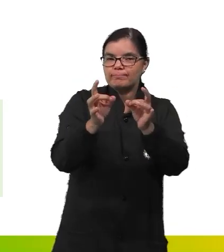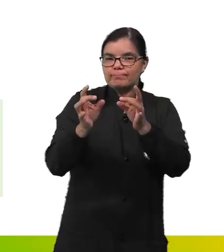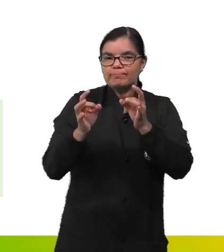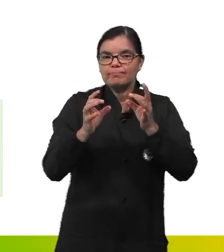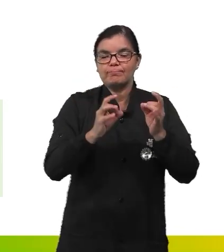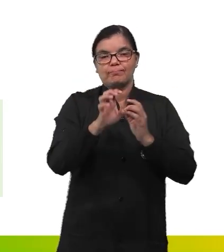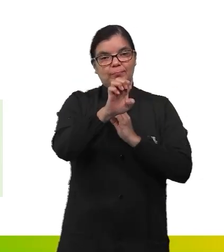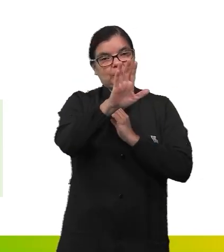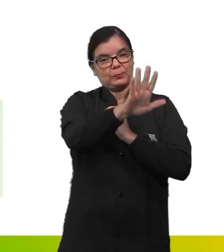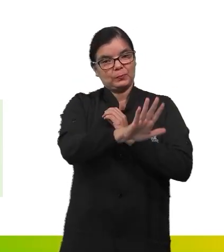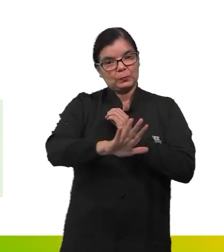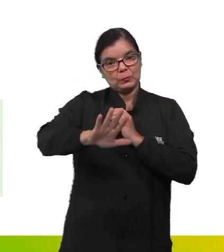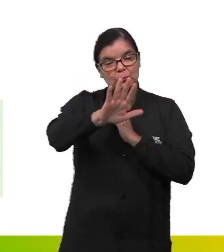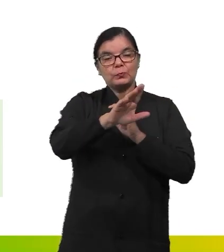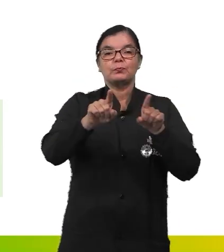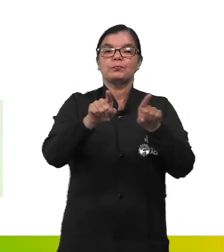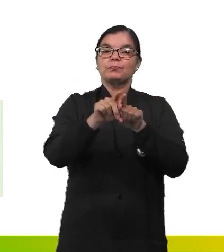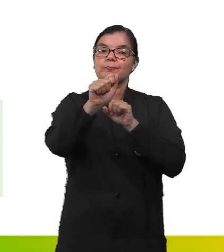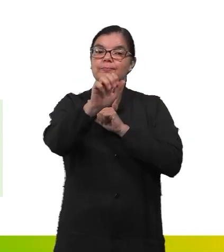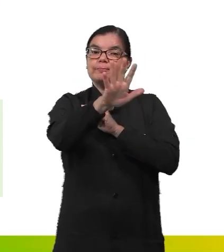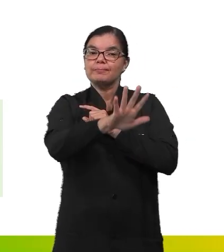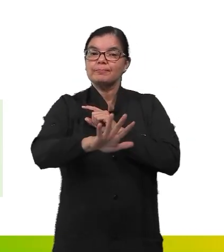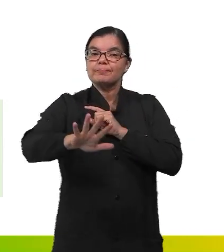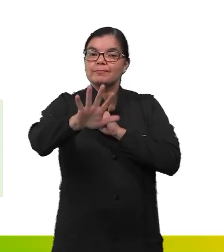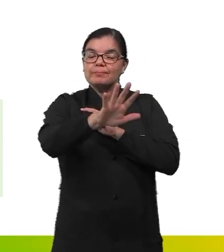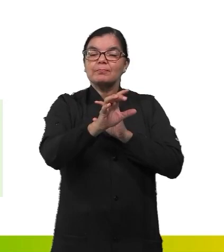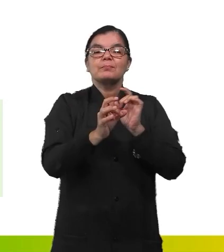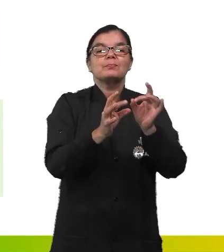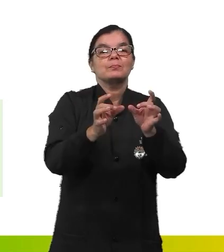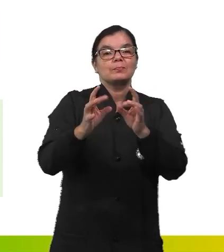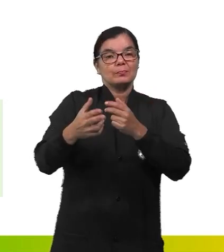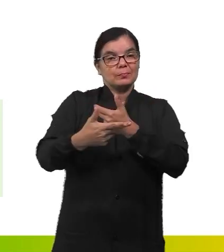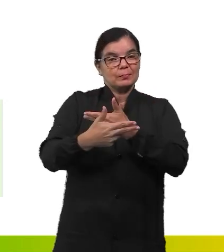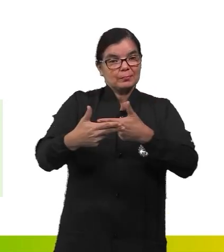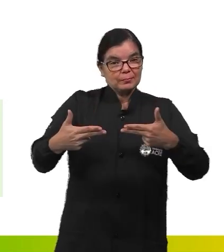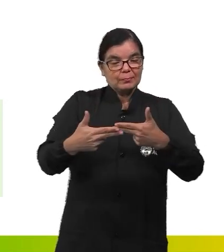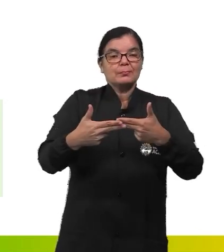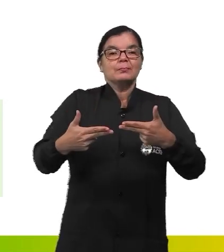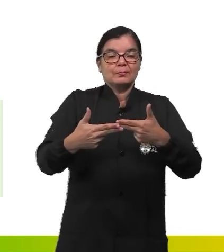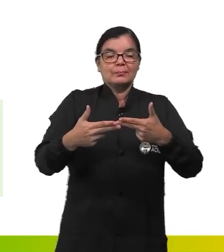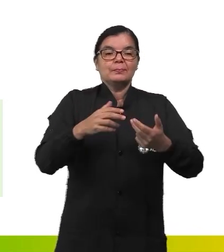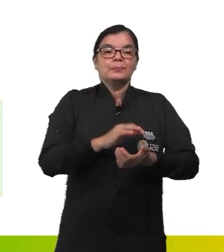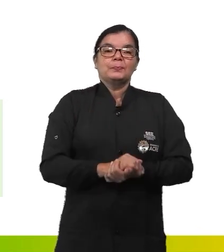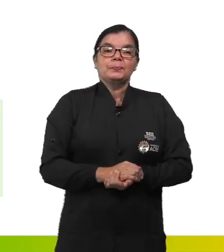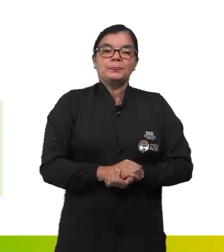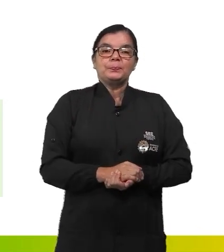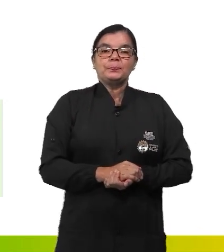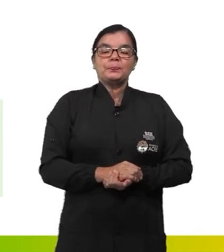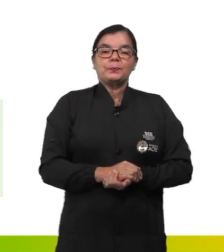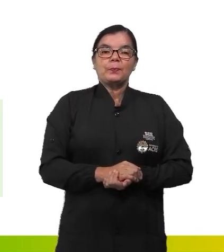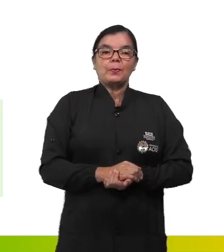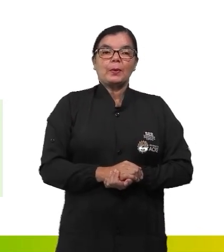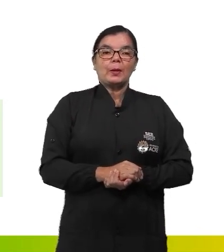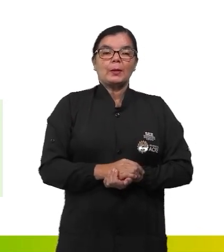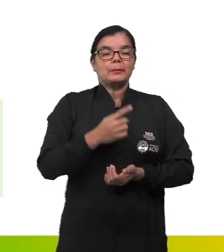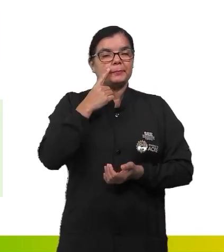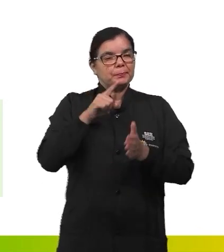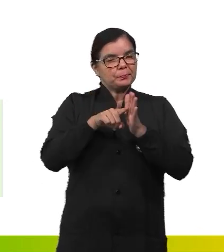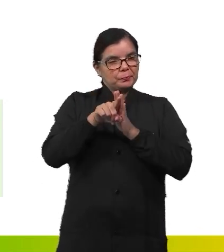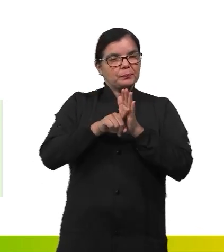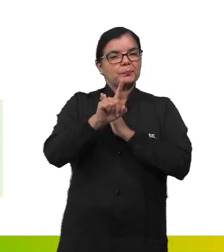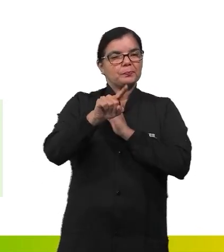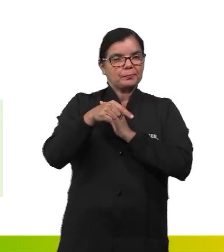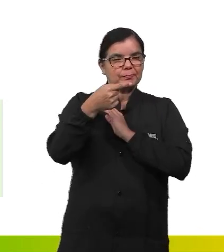entre Europa e Ásia. Comércio de quê mesmo, gente? As especiarias asiáticas, não é? Muito bem. Pesquisa